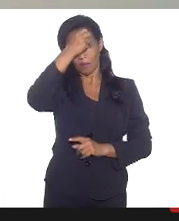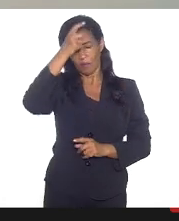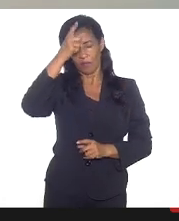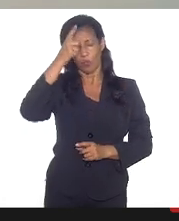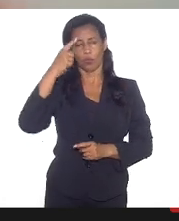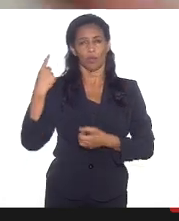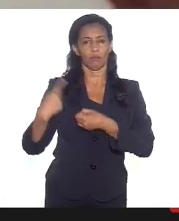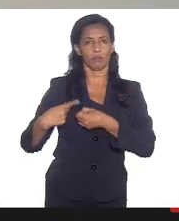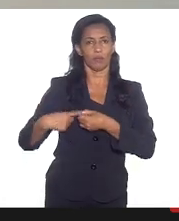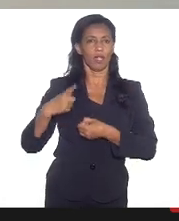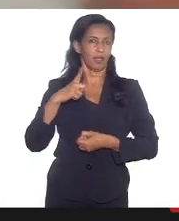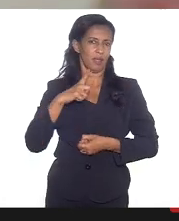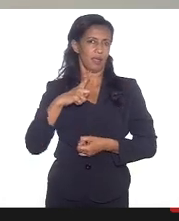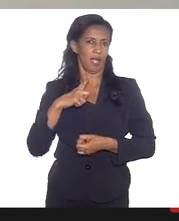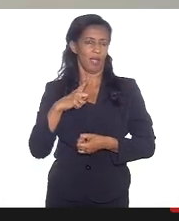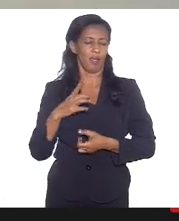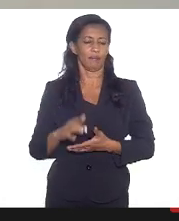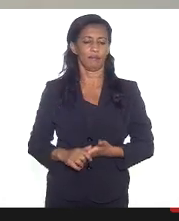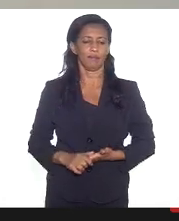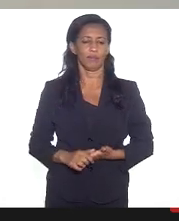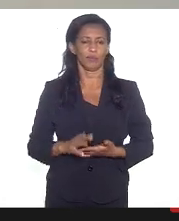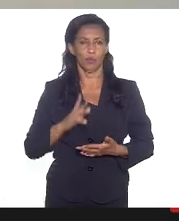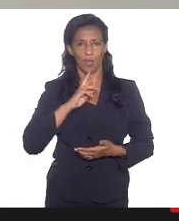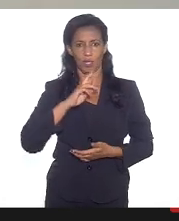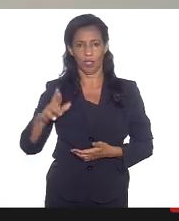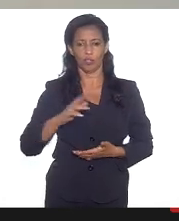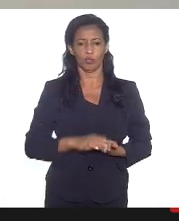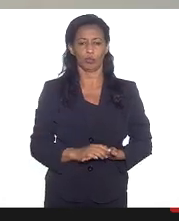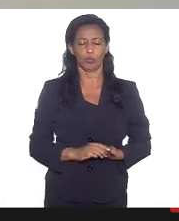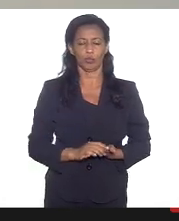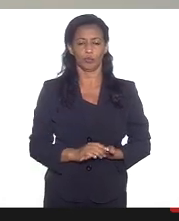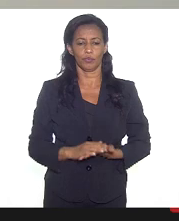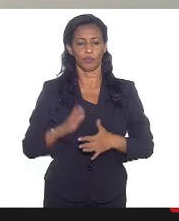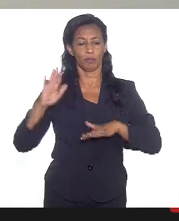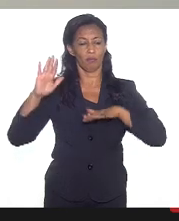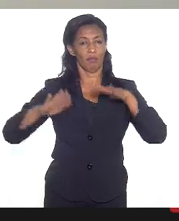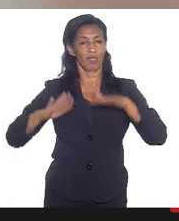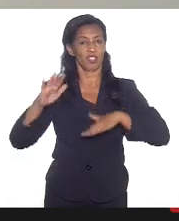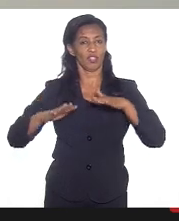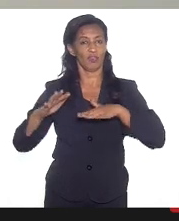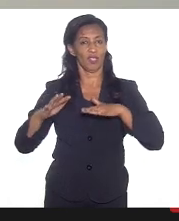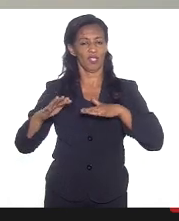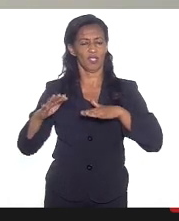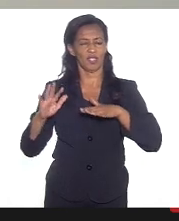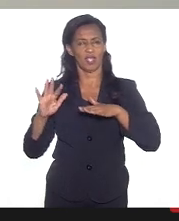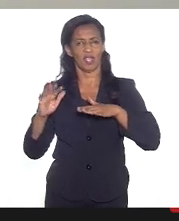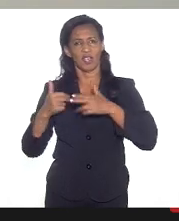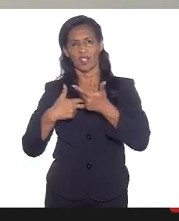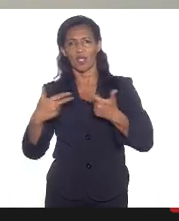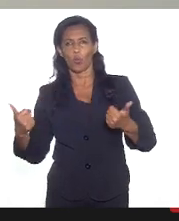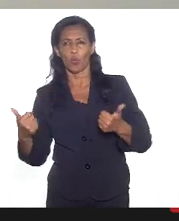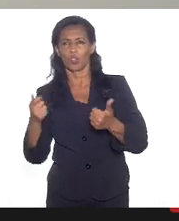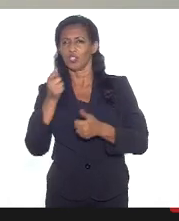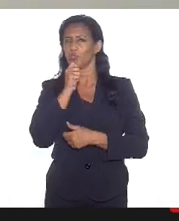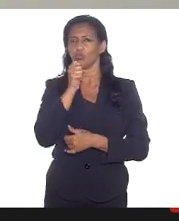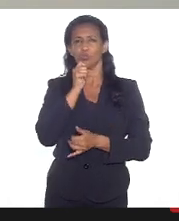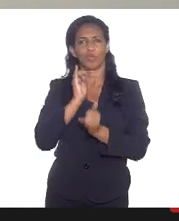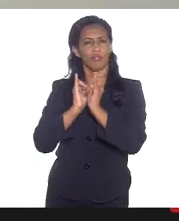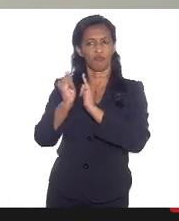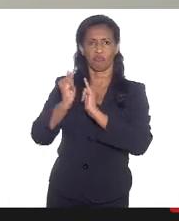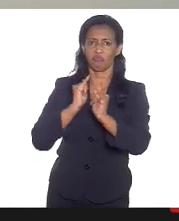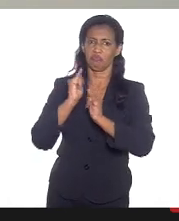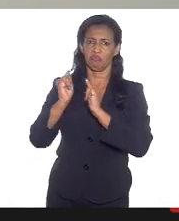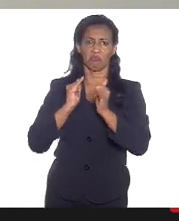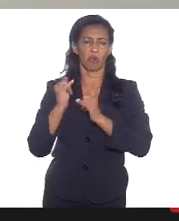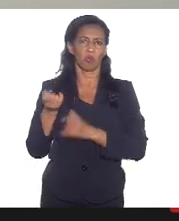há uma informação globalizada, né? A grande parte das deduções que são explodidas, nós não teríamos acesso, não há como